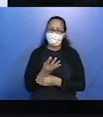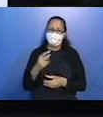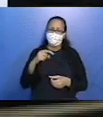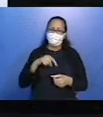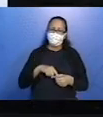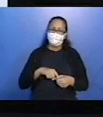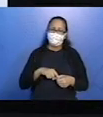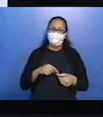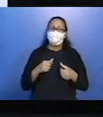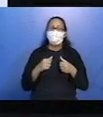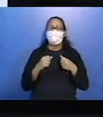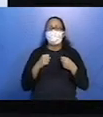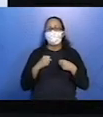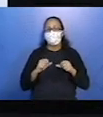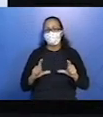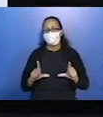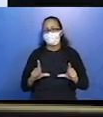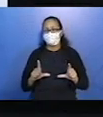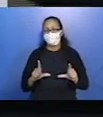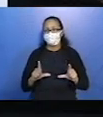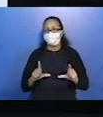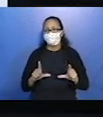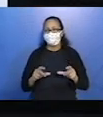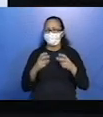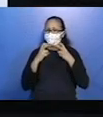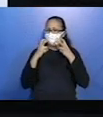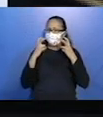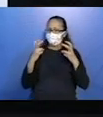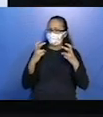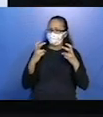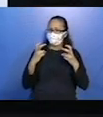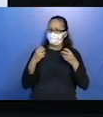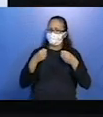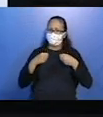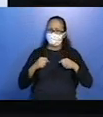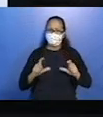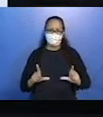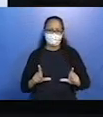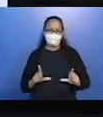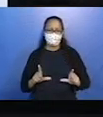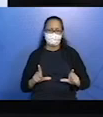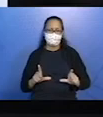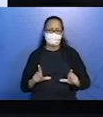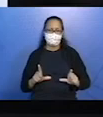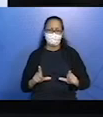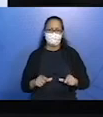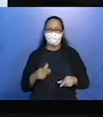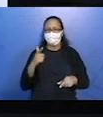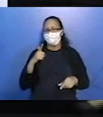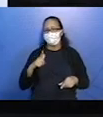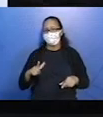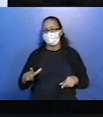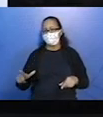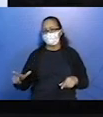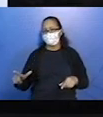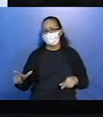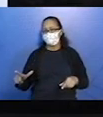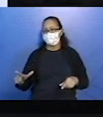gritar, ação também. E continuar alguma coisa, uma